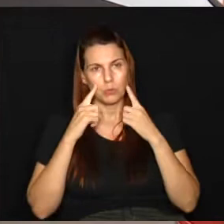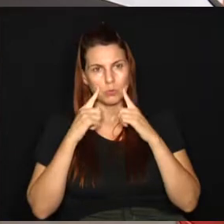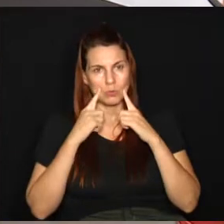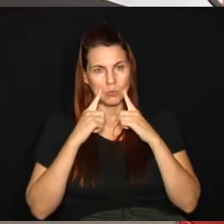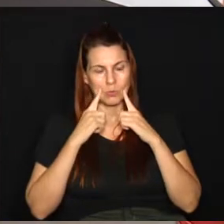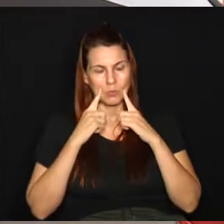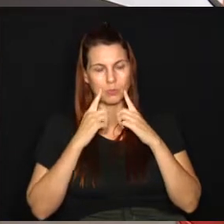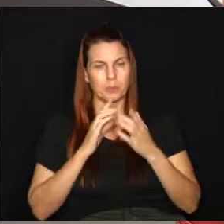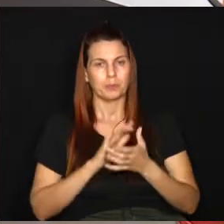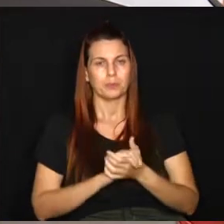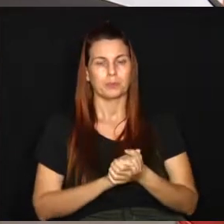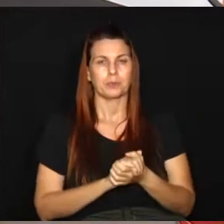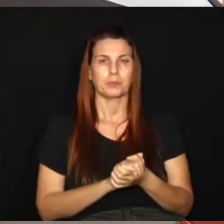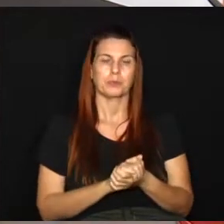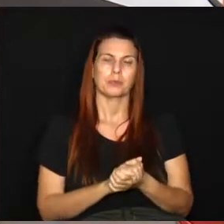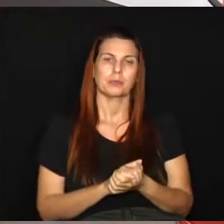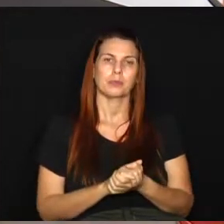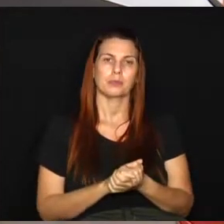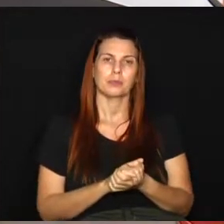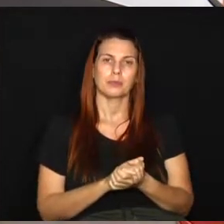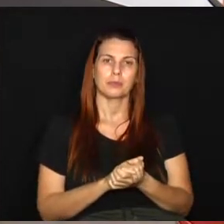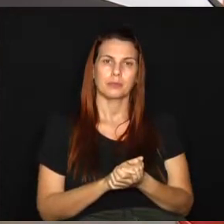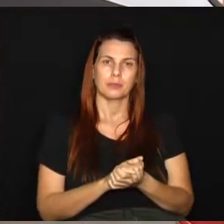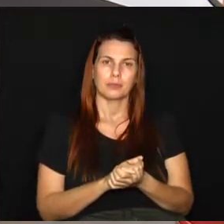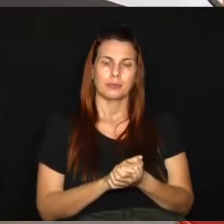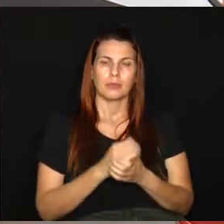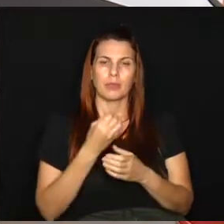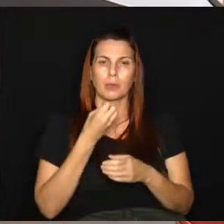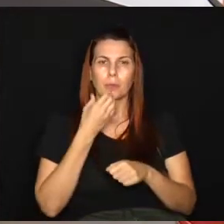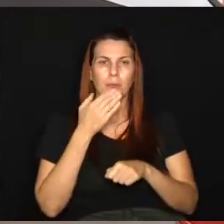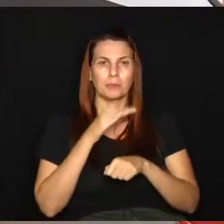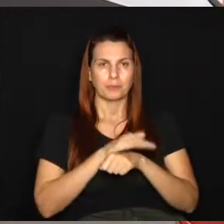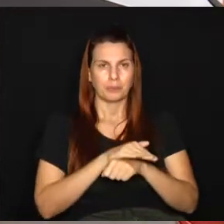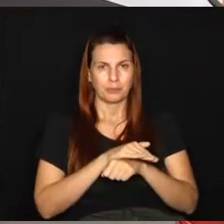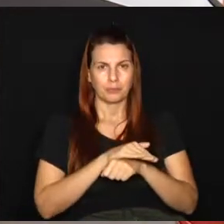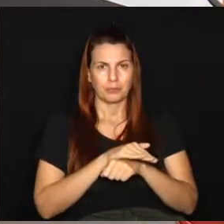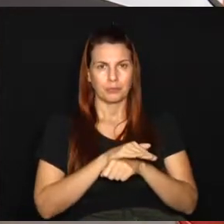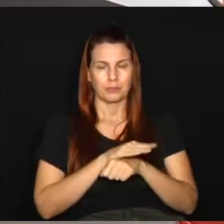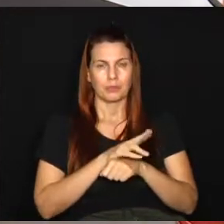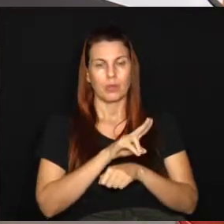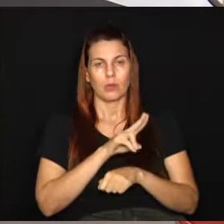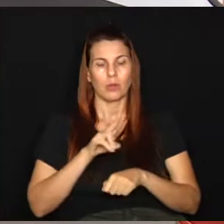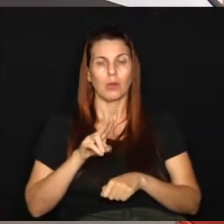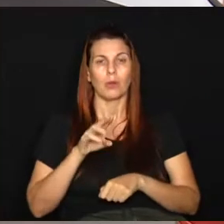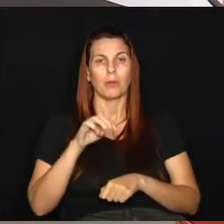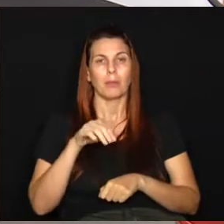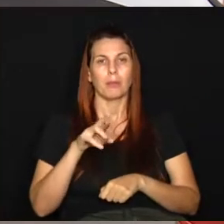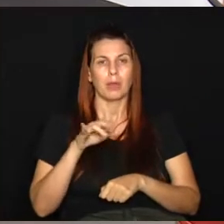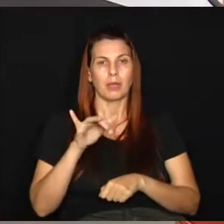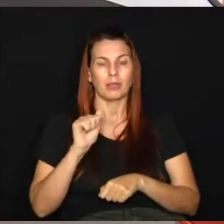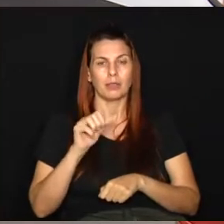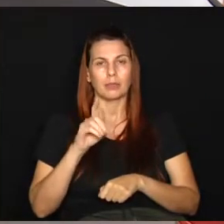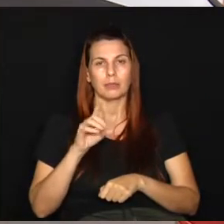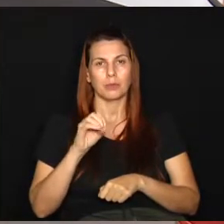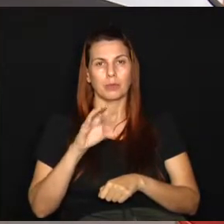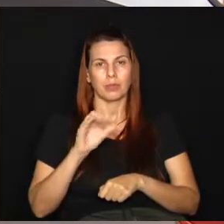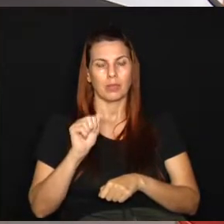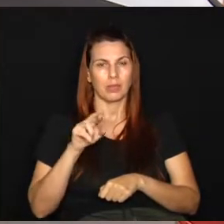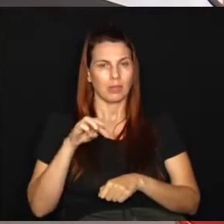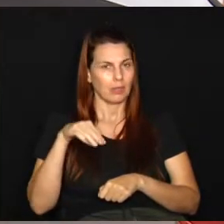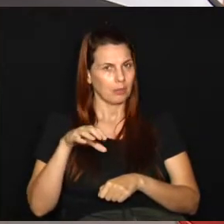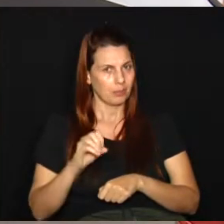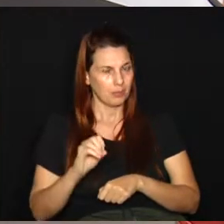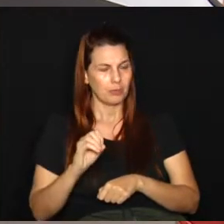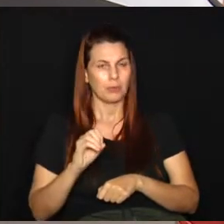Carmen fazer sua fala. Boa noite, meu nome é Maria do Carmo Pereira de Souza, conhecida como